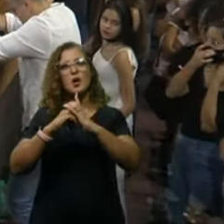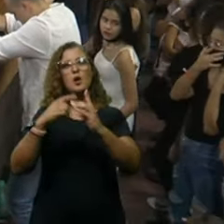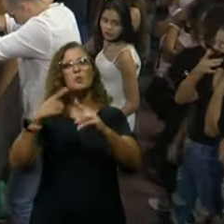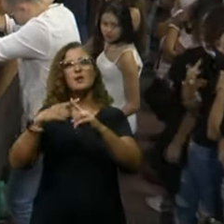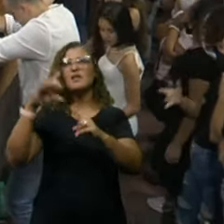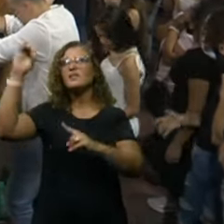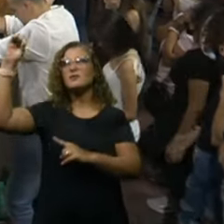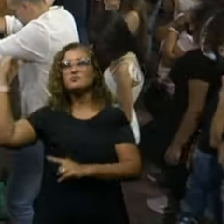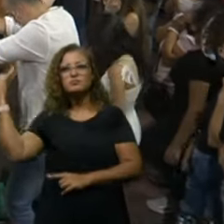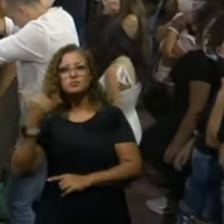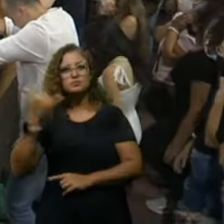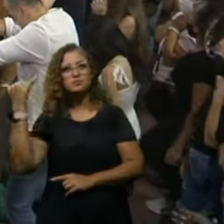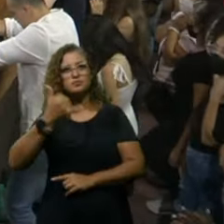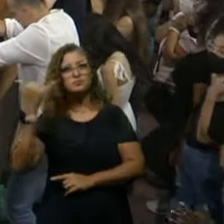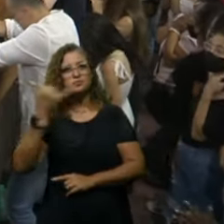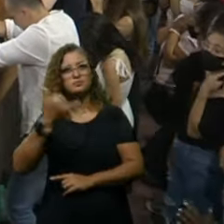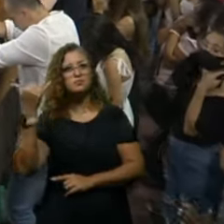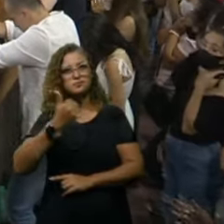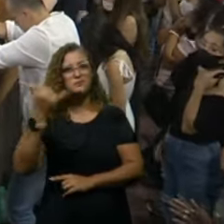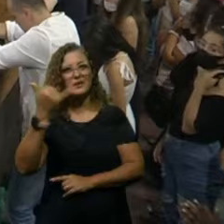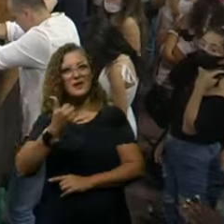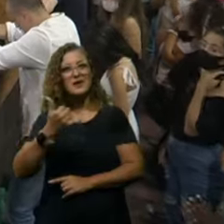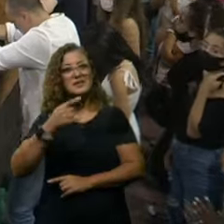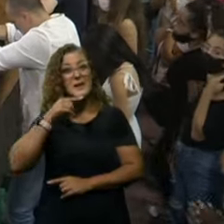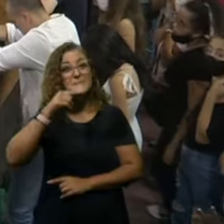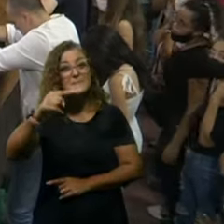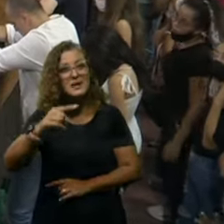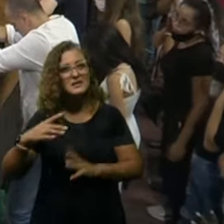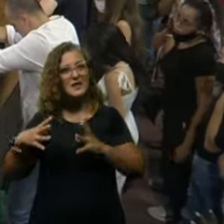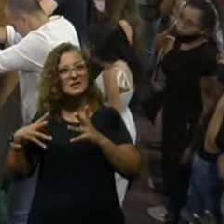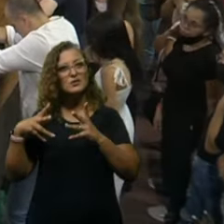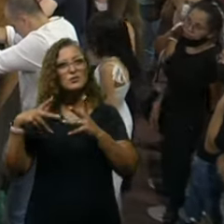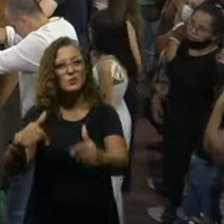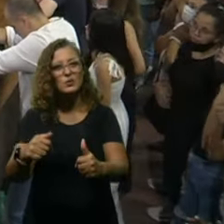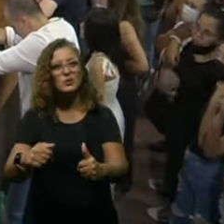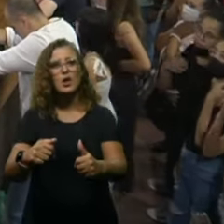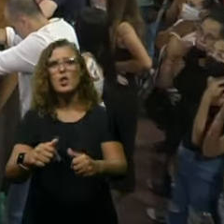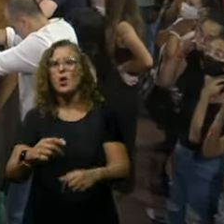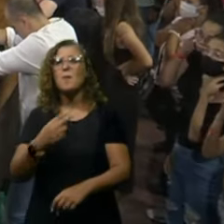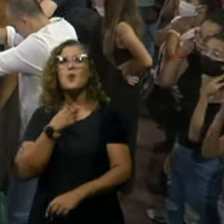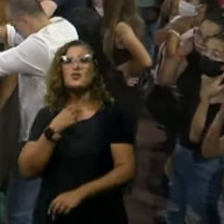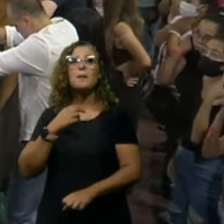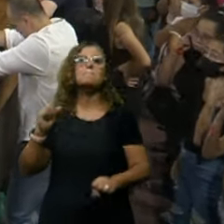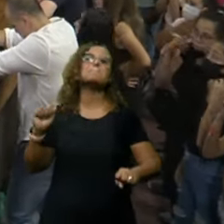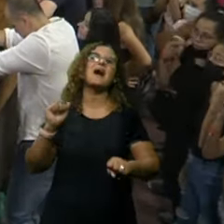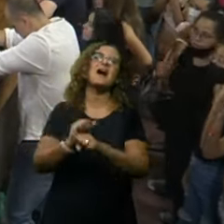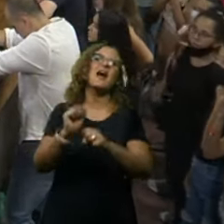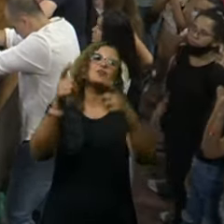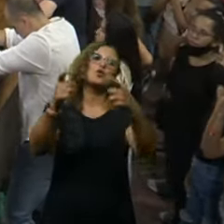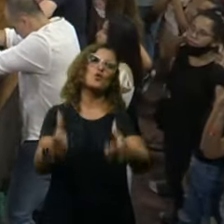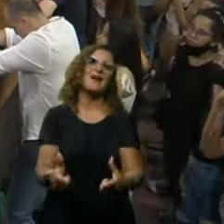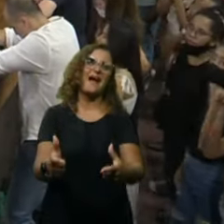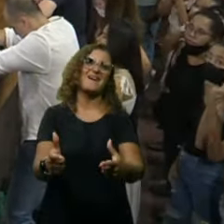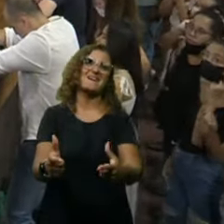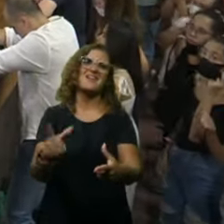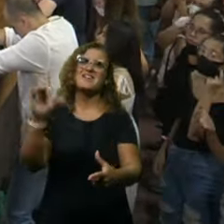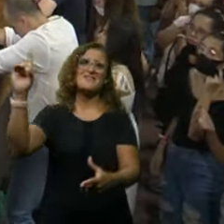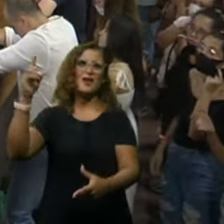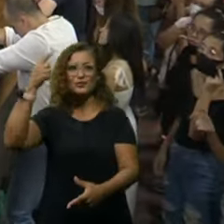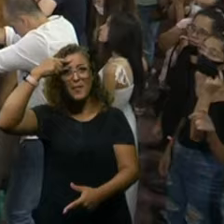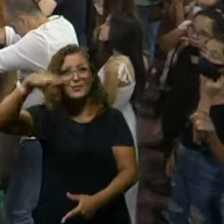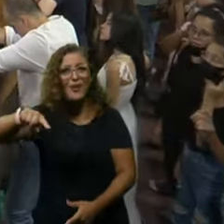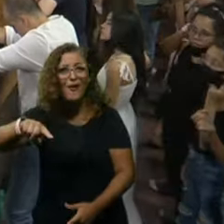semana toda e nós não podemos estacionar em Areia achando que nós já chegamos eu não tínhamos que chegar ainda tem